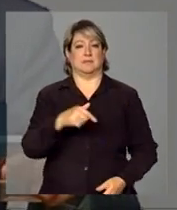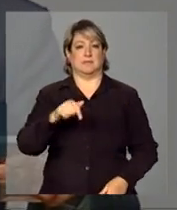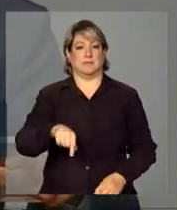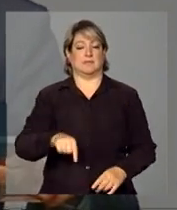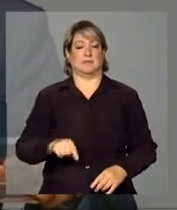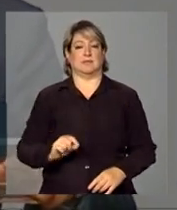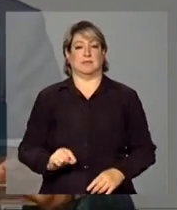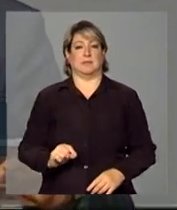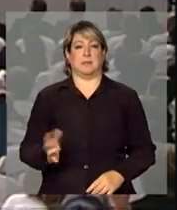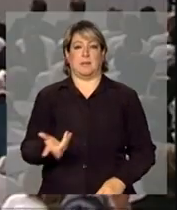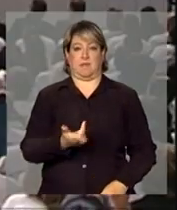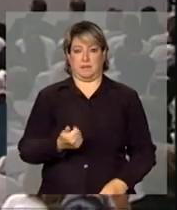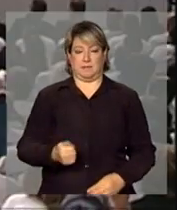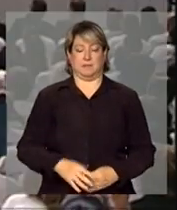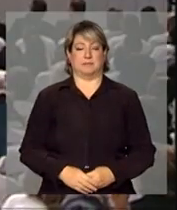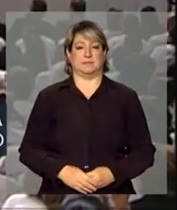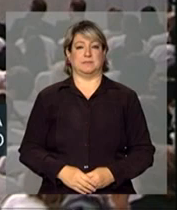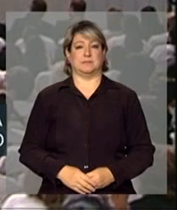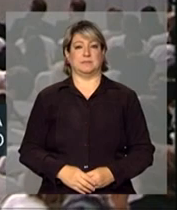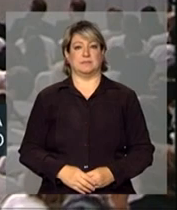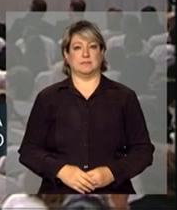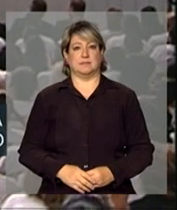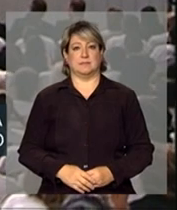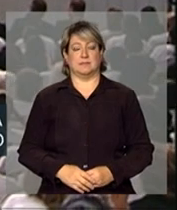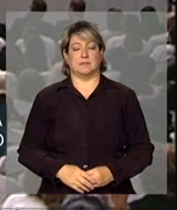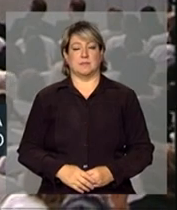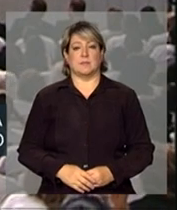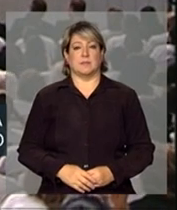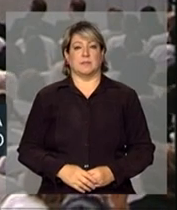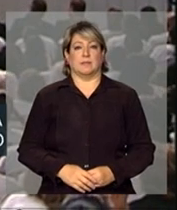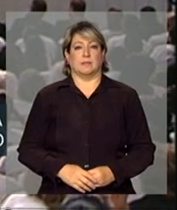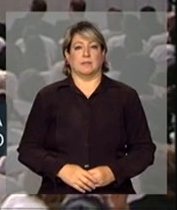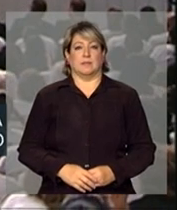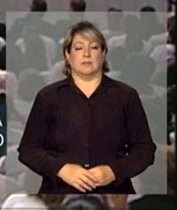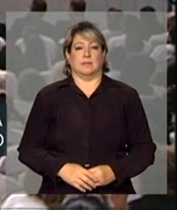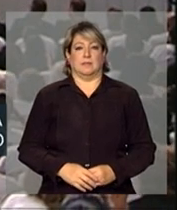evento maravilhoso. Quando